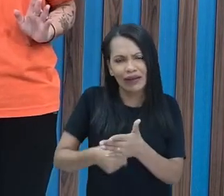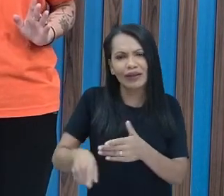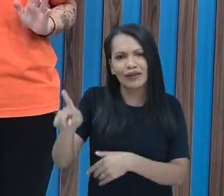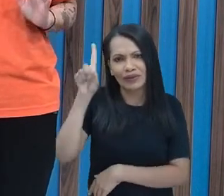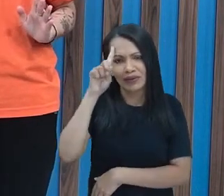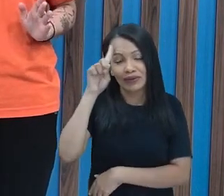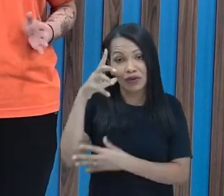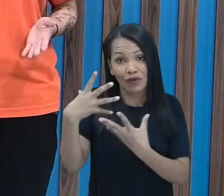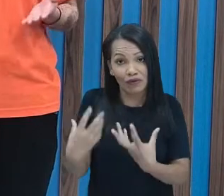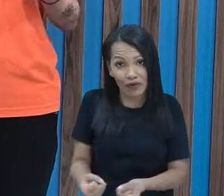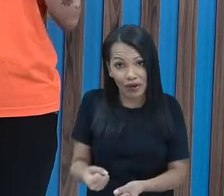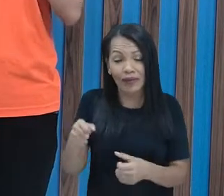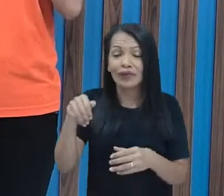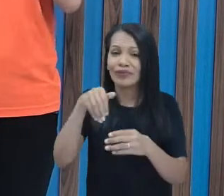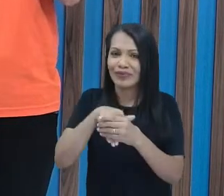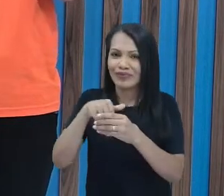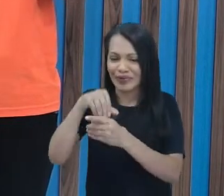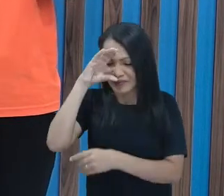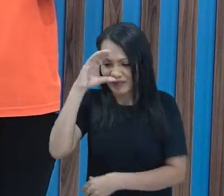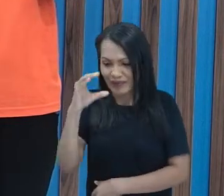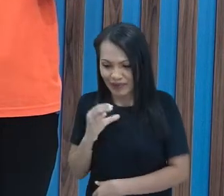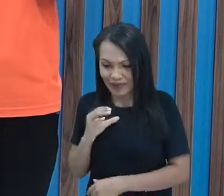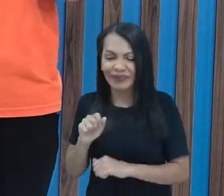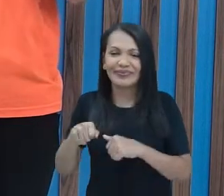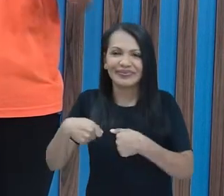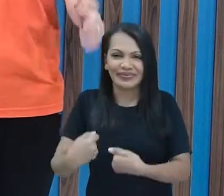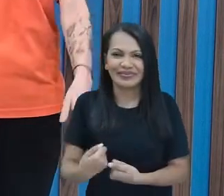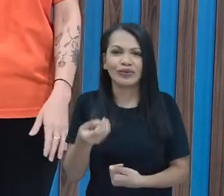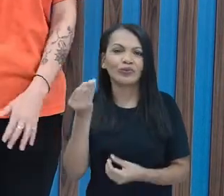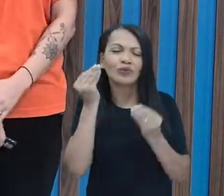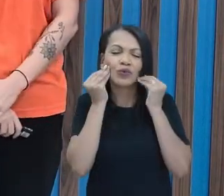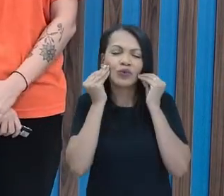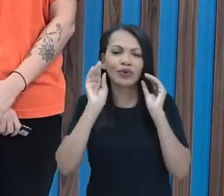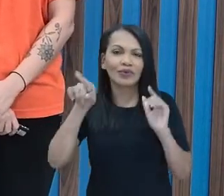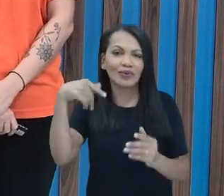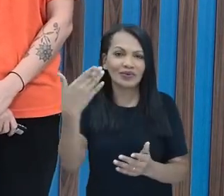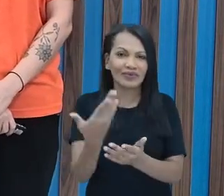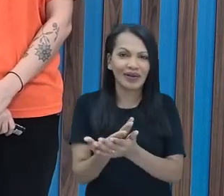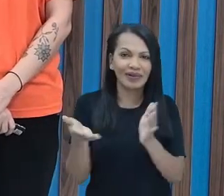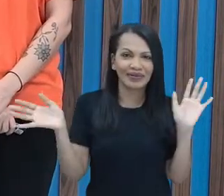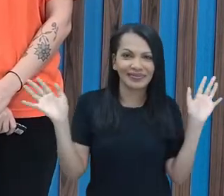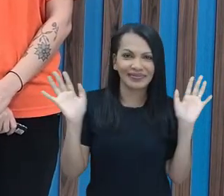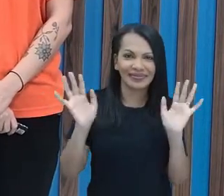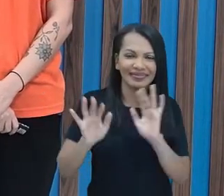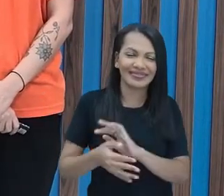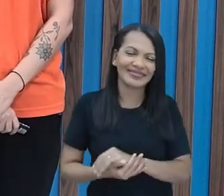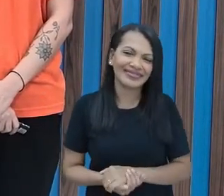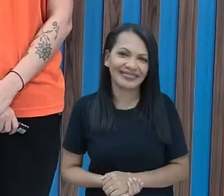cidadania, certo? Um beijo bem grande e até a próxima aula. Tchau, tchau!